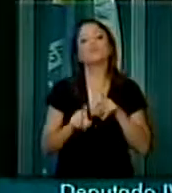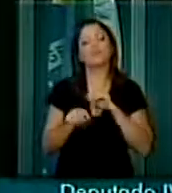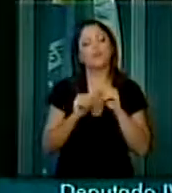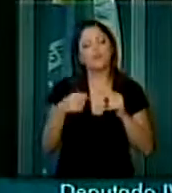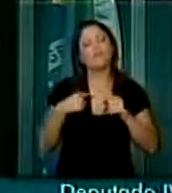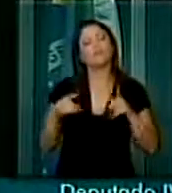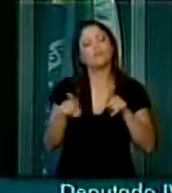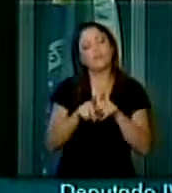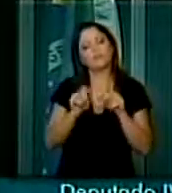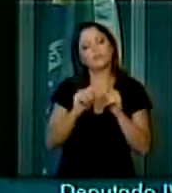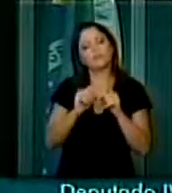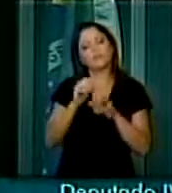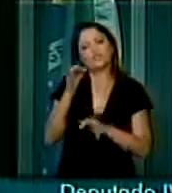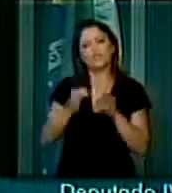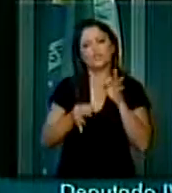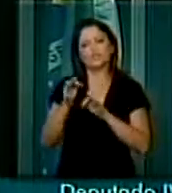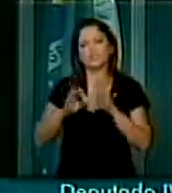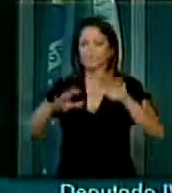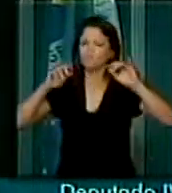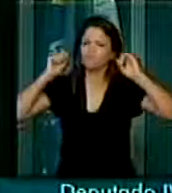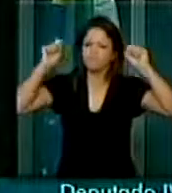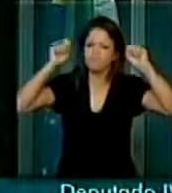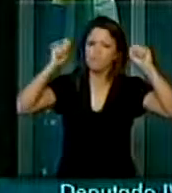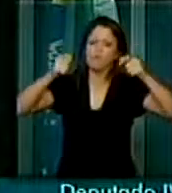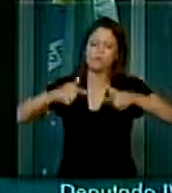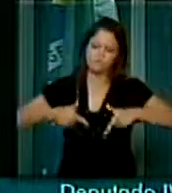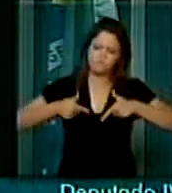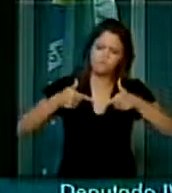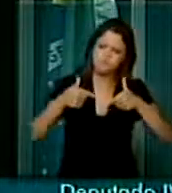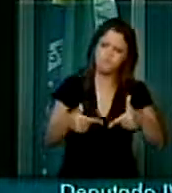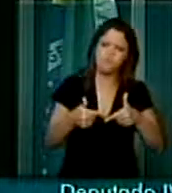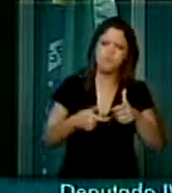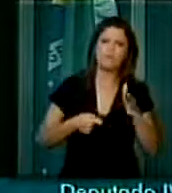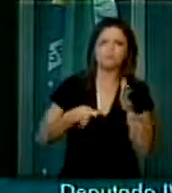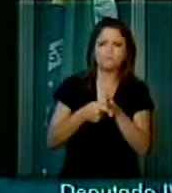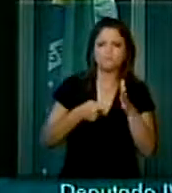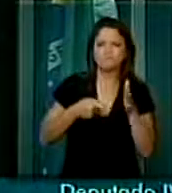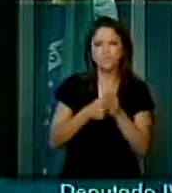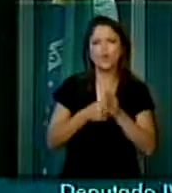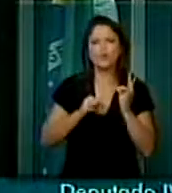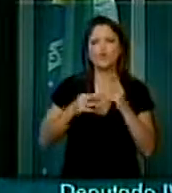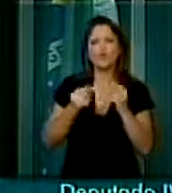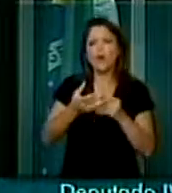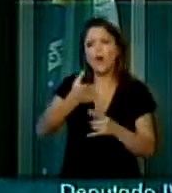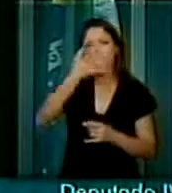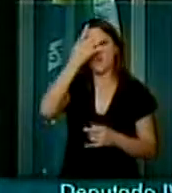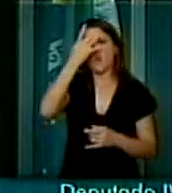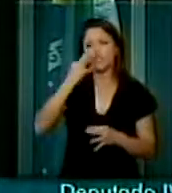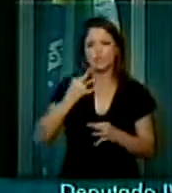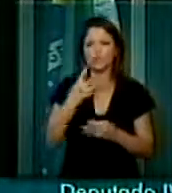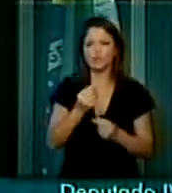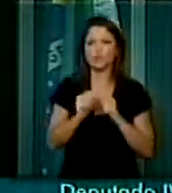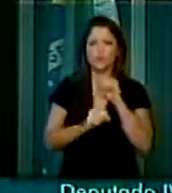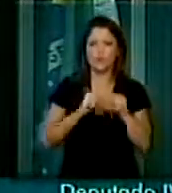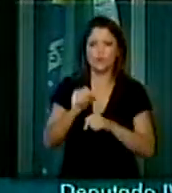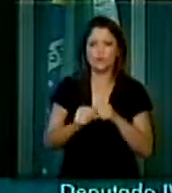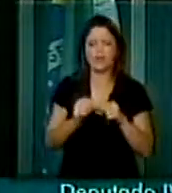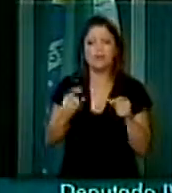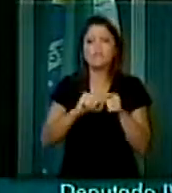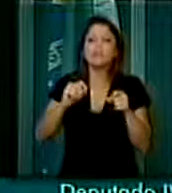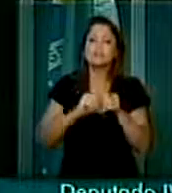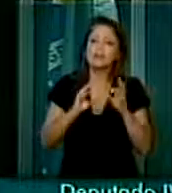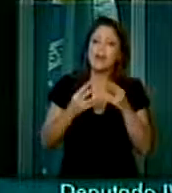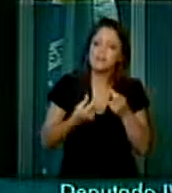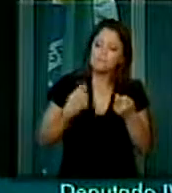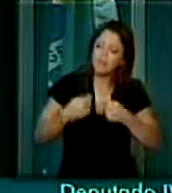fazer justiça, a mobilização e a pressão popular e a lógica da mobilização, nós temos que votar